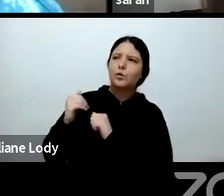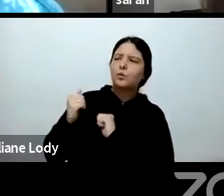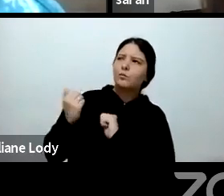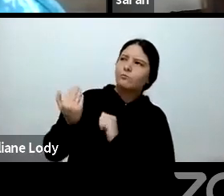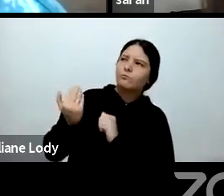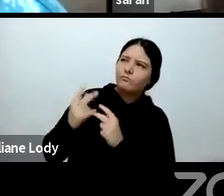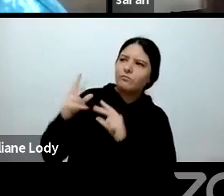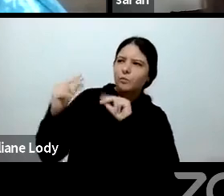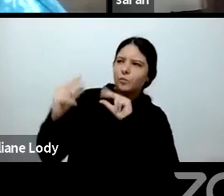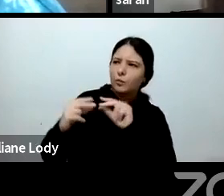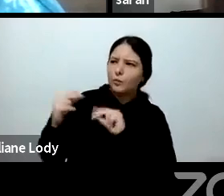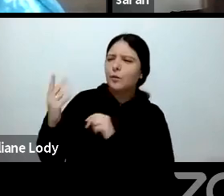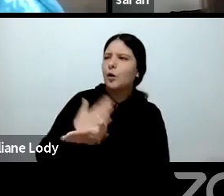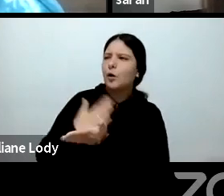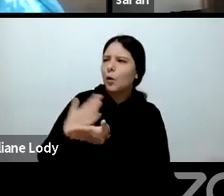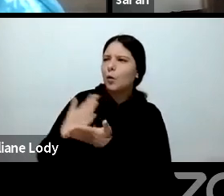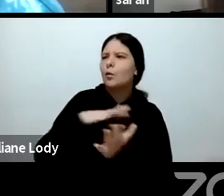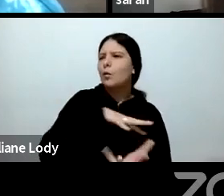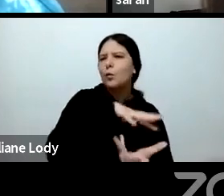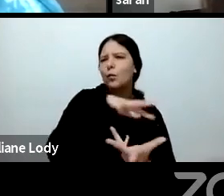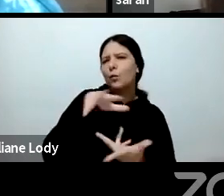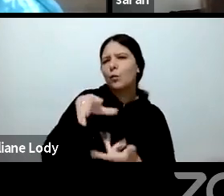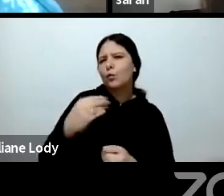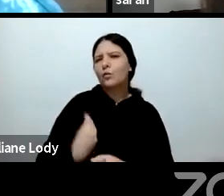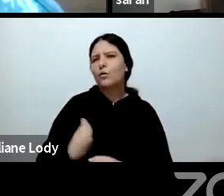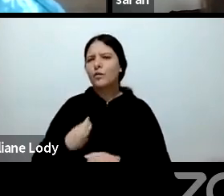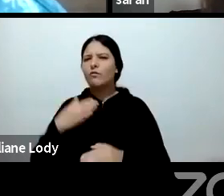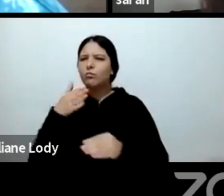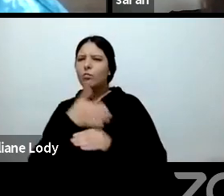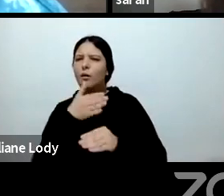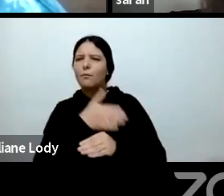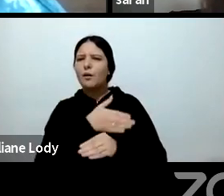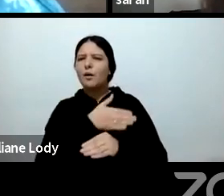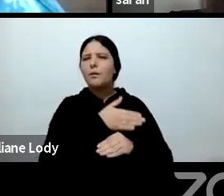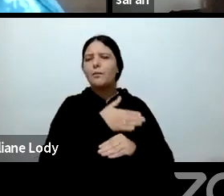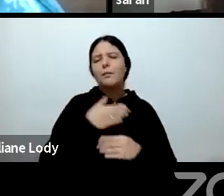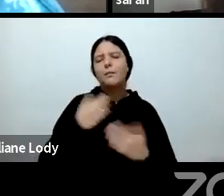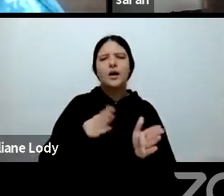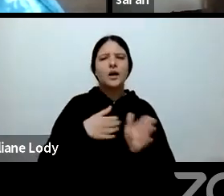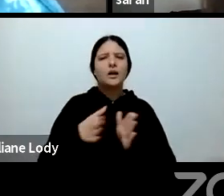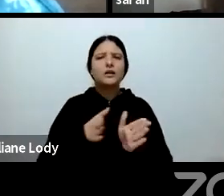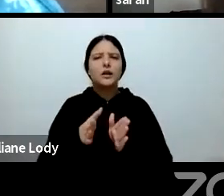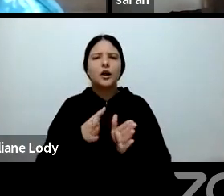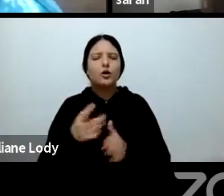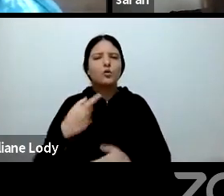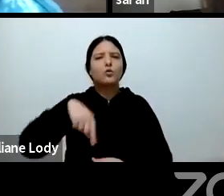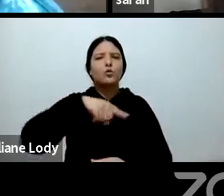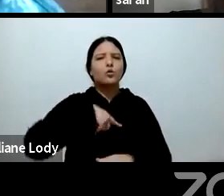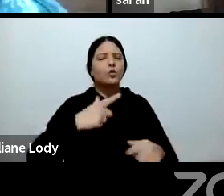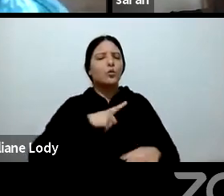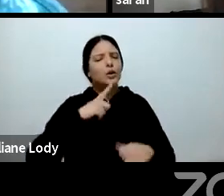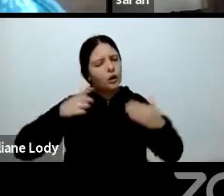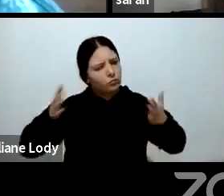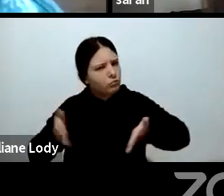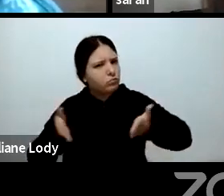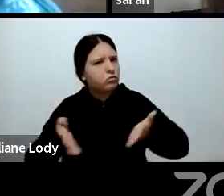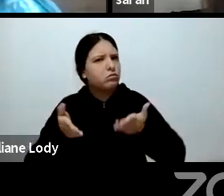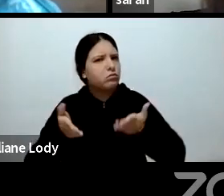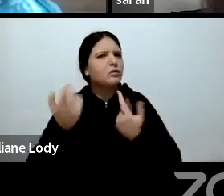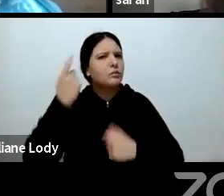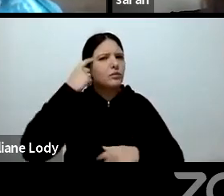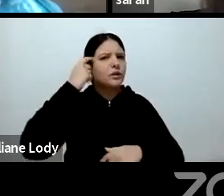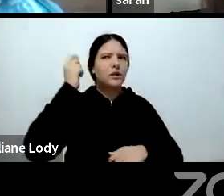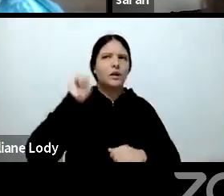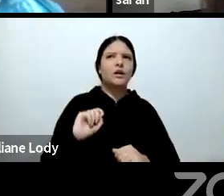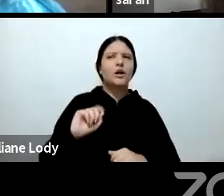no cenário global, né, o que as nossas mobilidades, né, nos instigam em termos de olhar para a produção